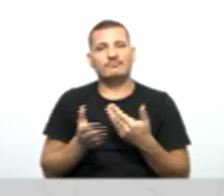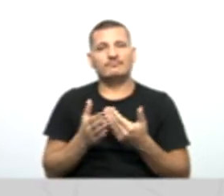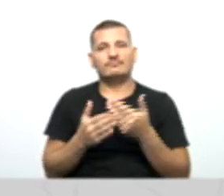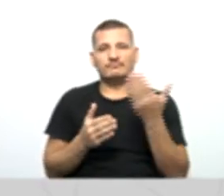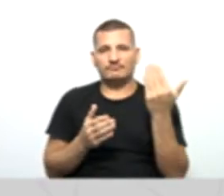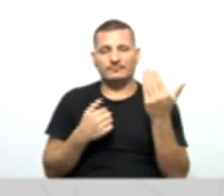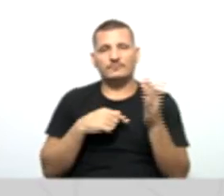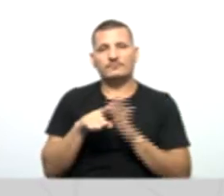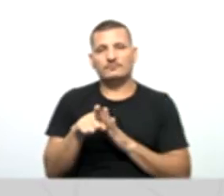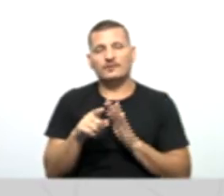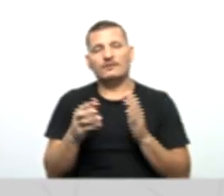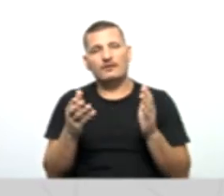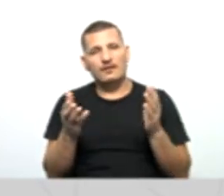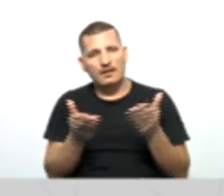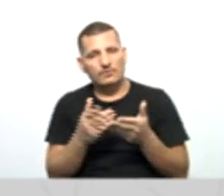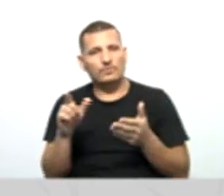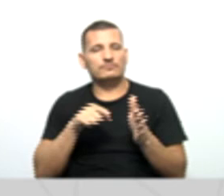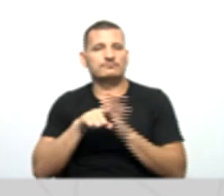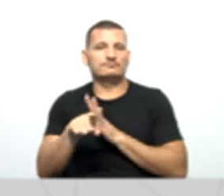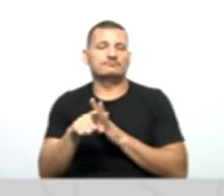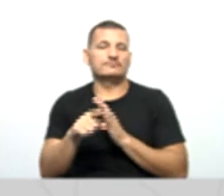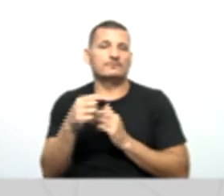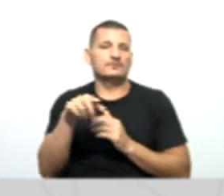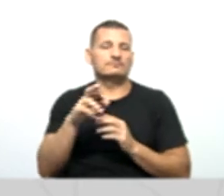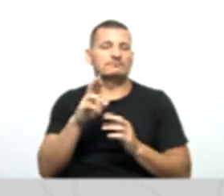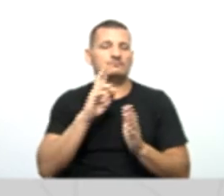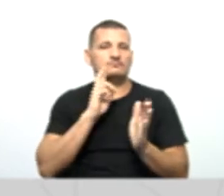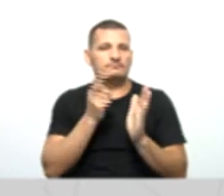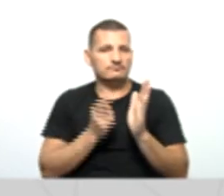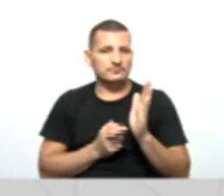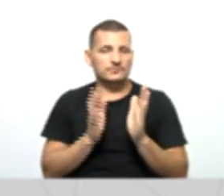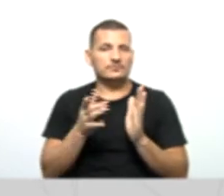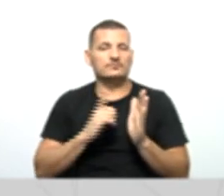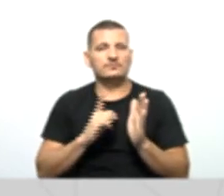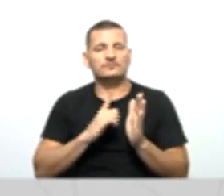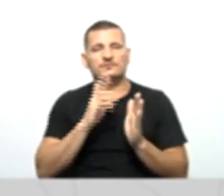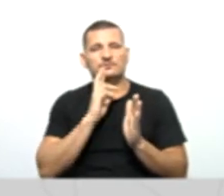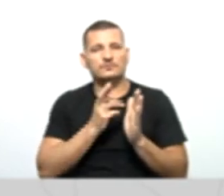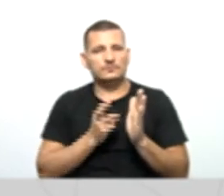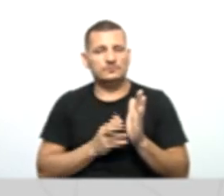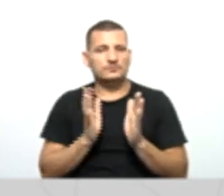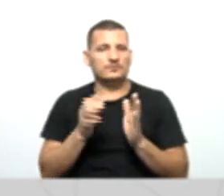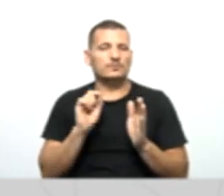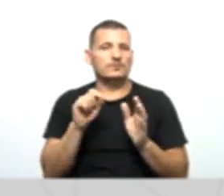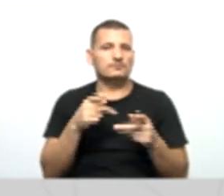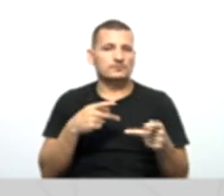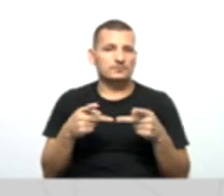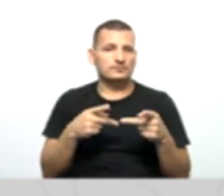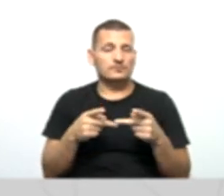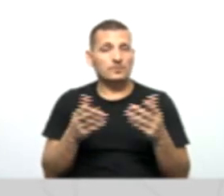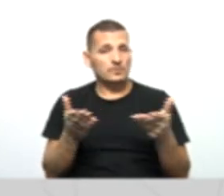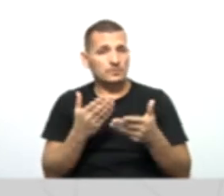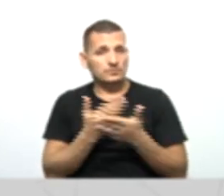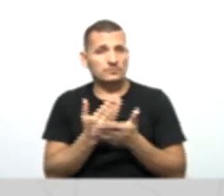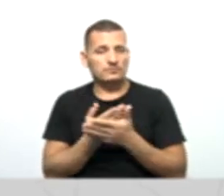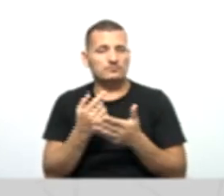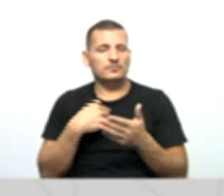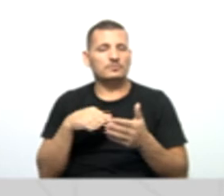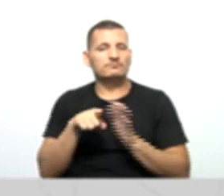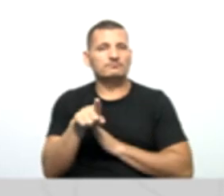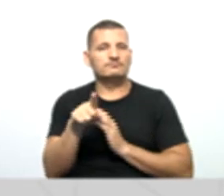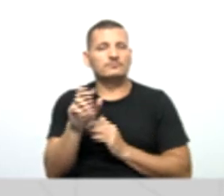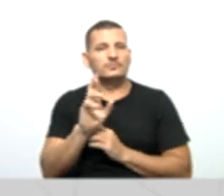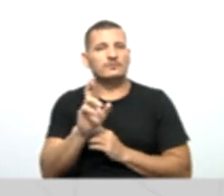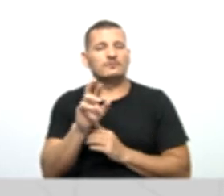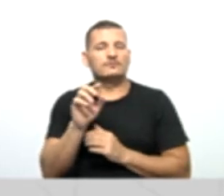desafio, já faço um novo aí. Vocês responderam, a gente teve respostas certas do que é projeto. A aula de hoje aí, o desafio é o que é escopo. Alguém